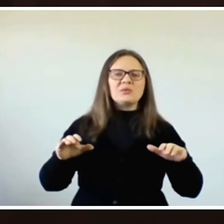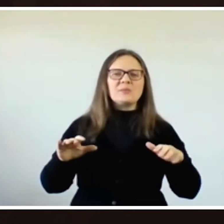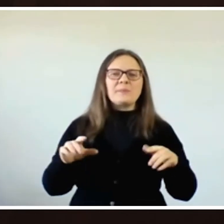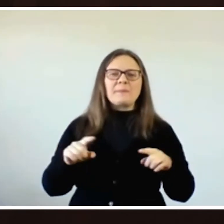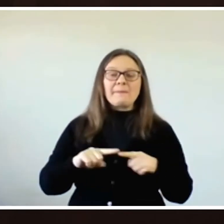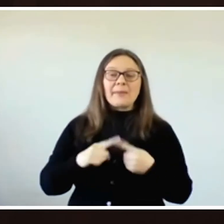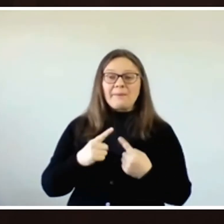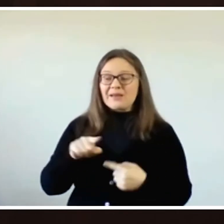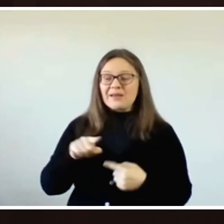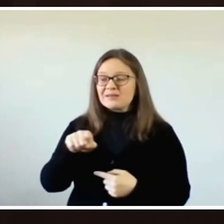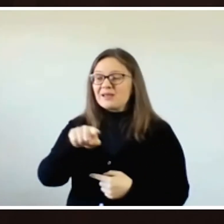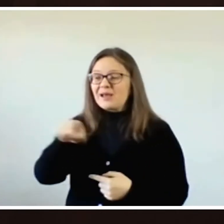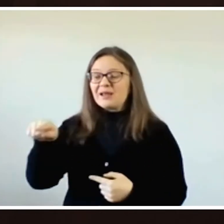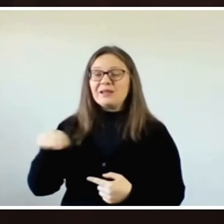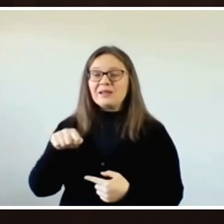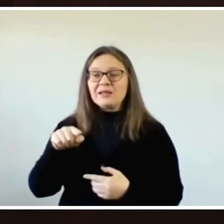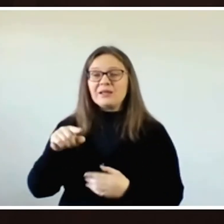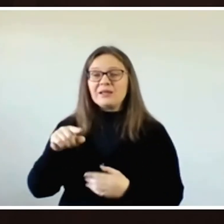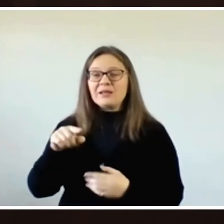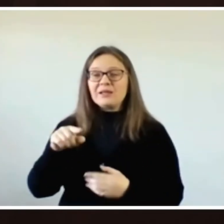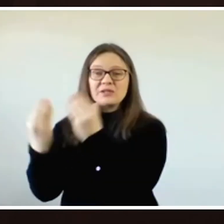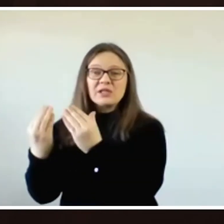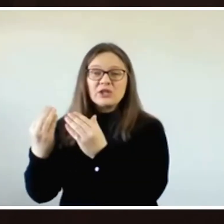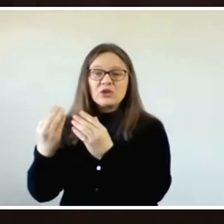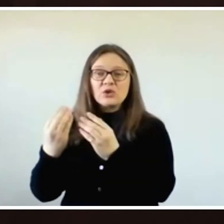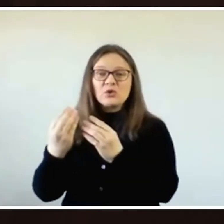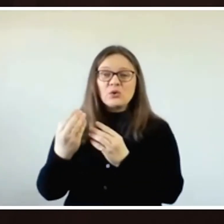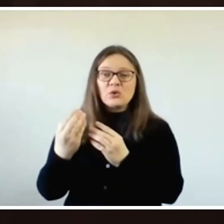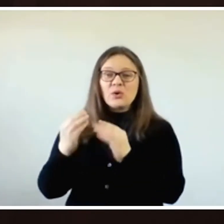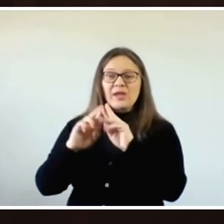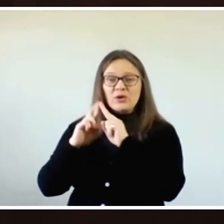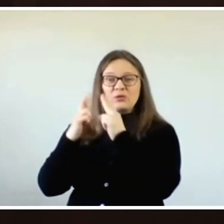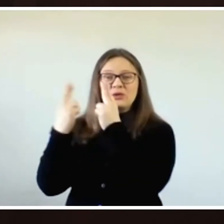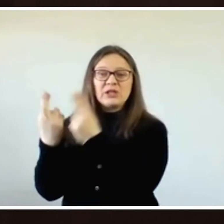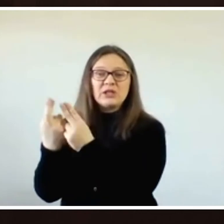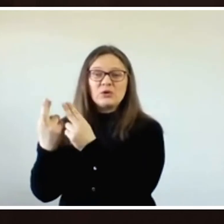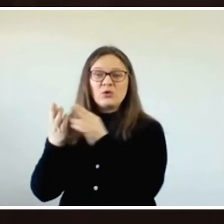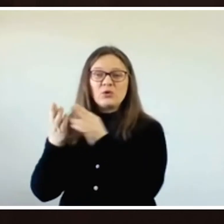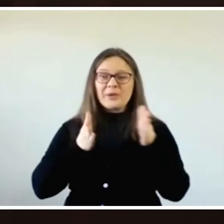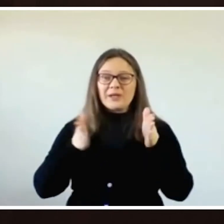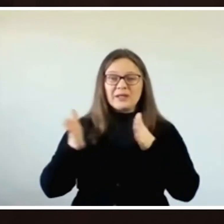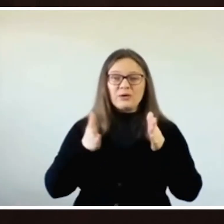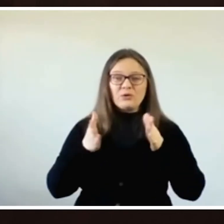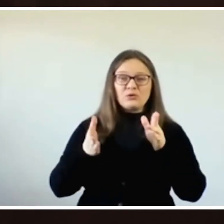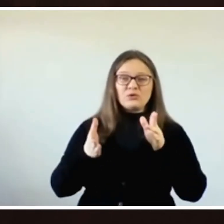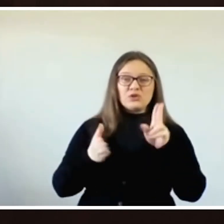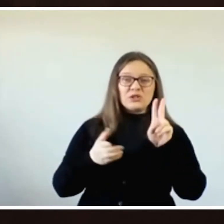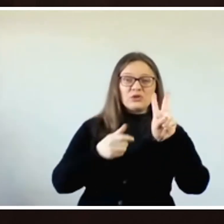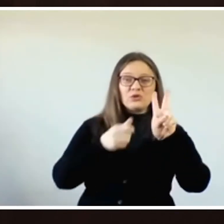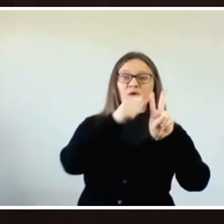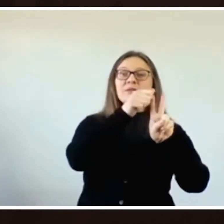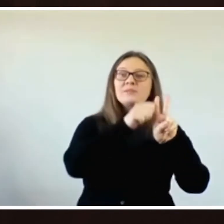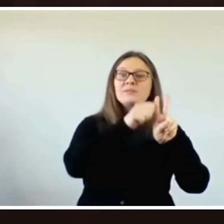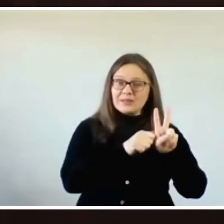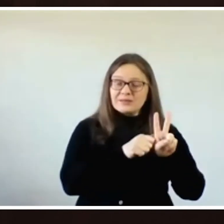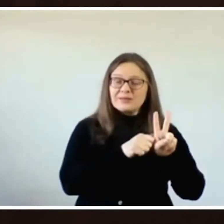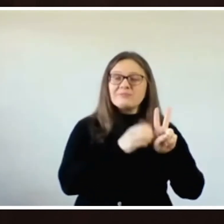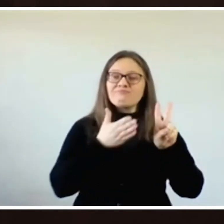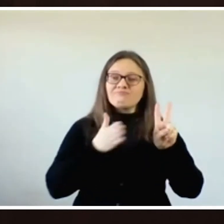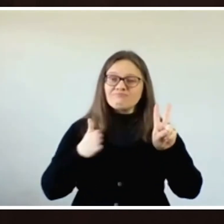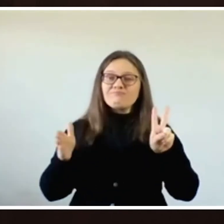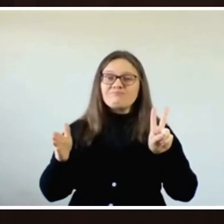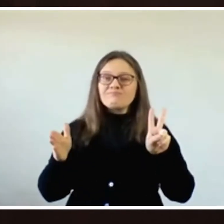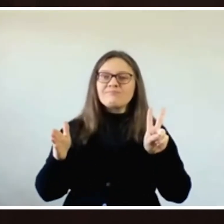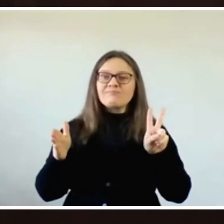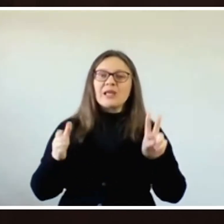de 2 meses, e ao que parece, Constantino esteve presente a maior